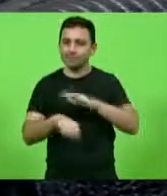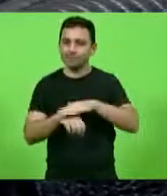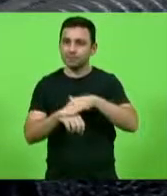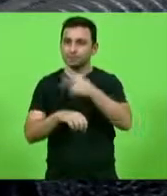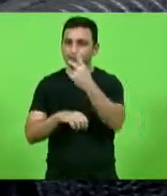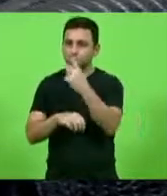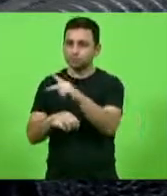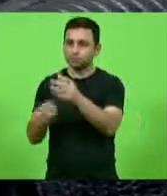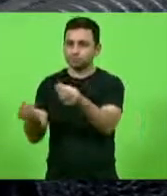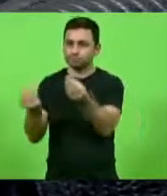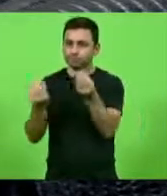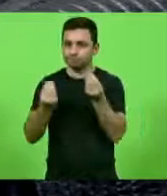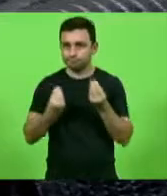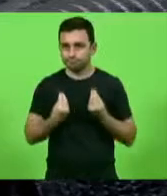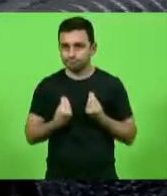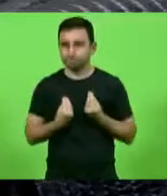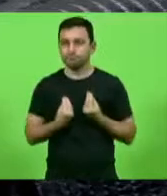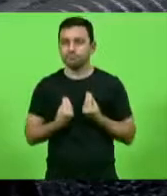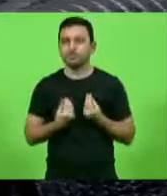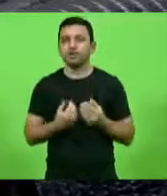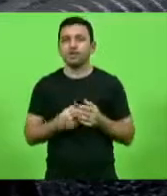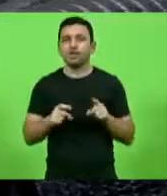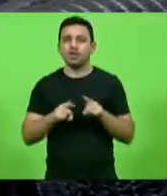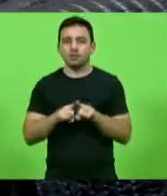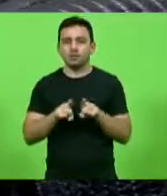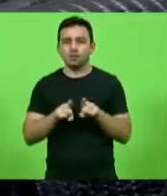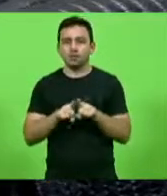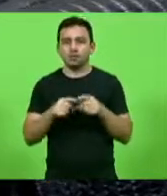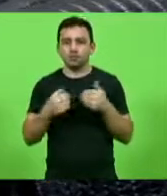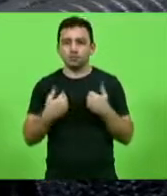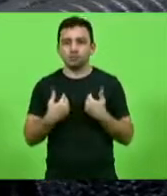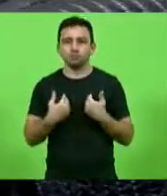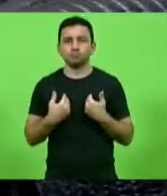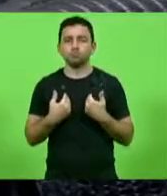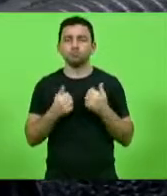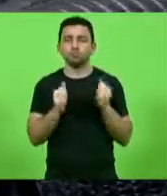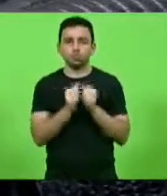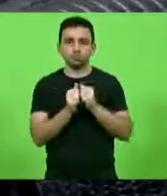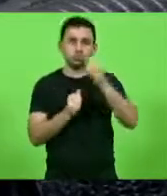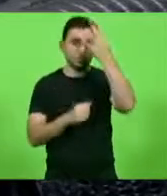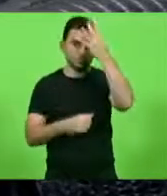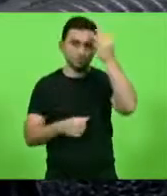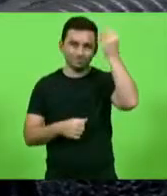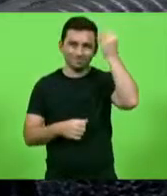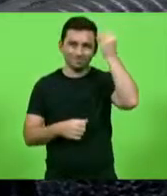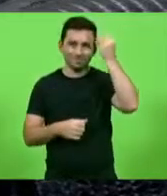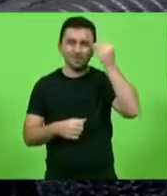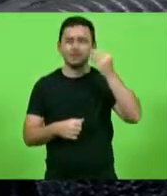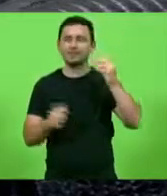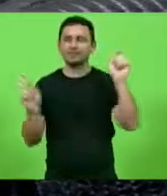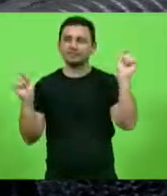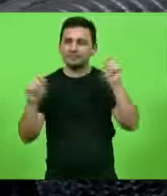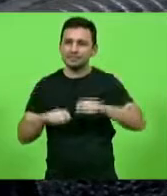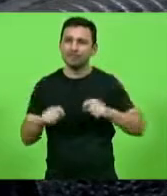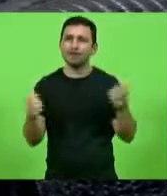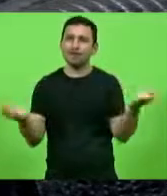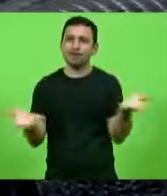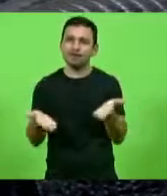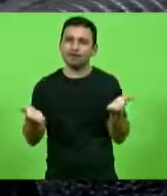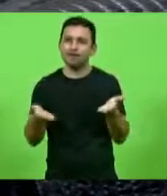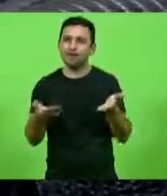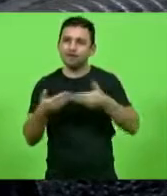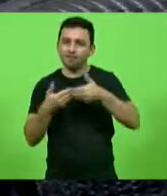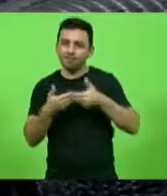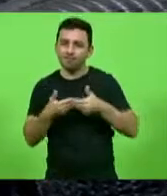né? Eu também, como a Lu, penso que nós temos a oportunidade, a chance de